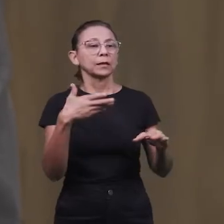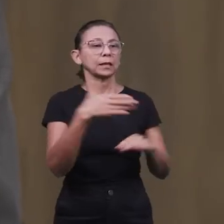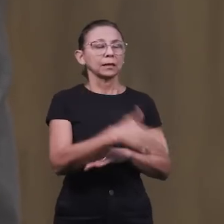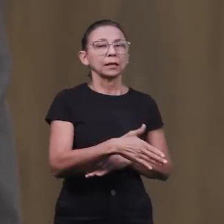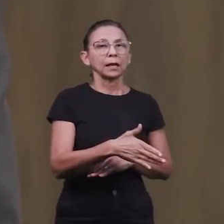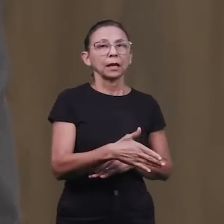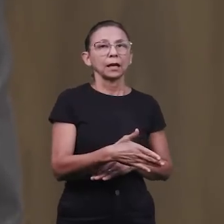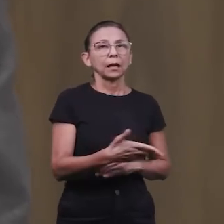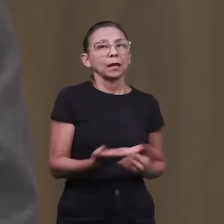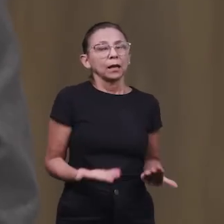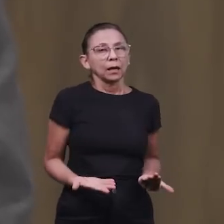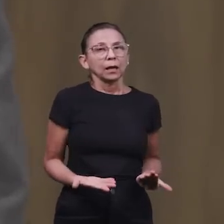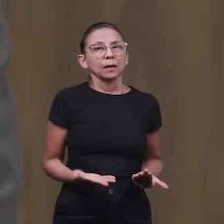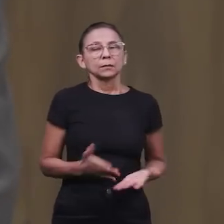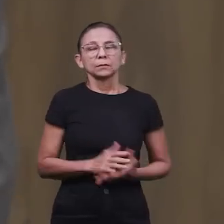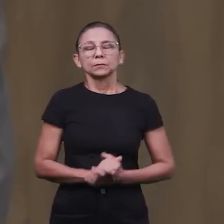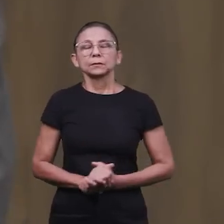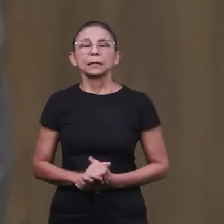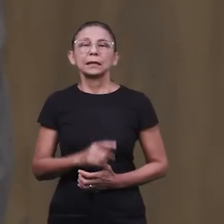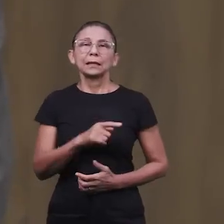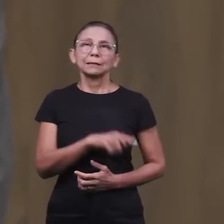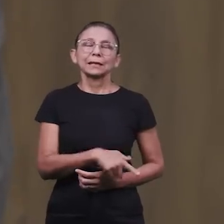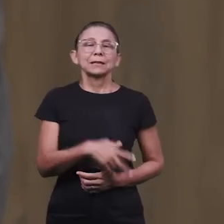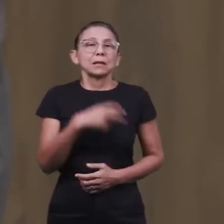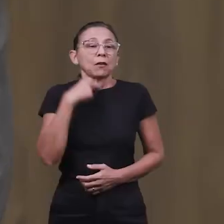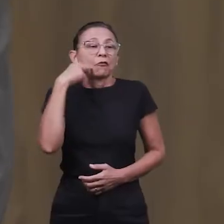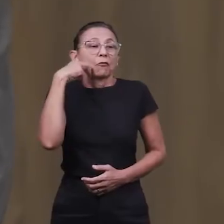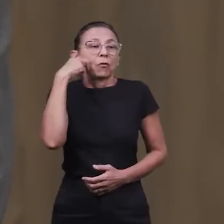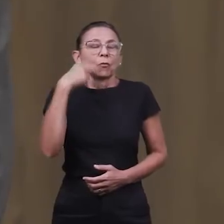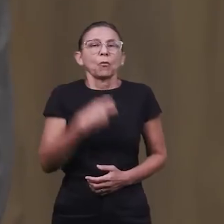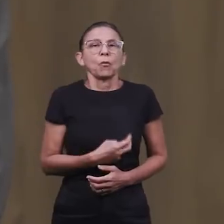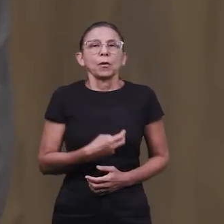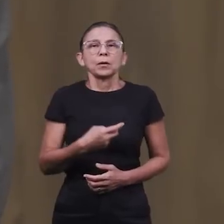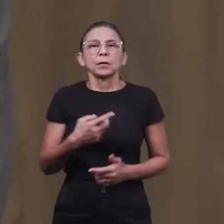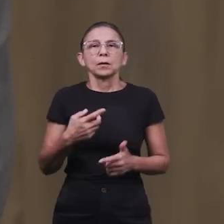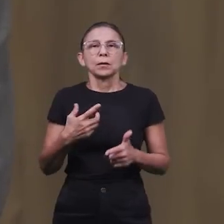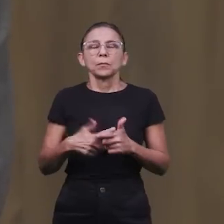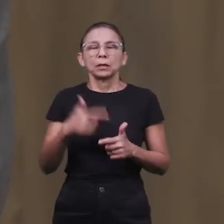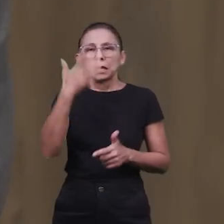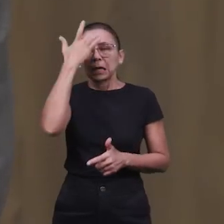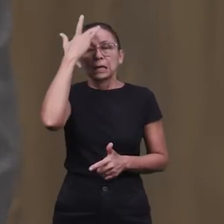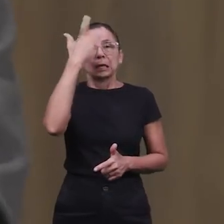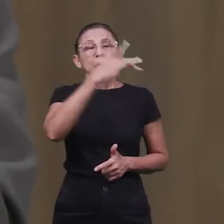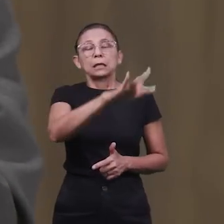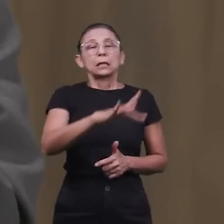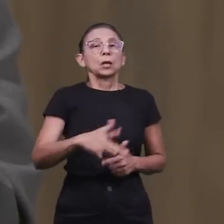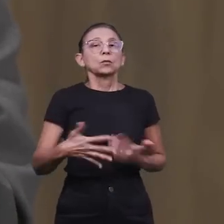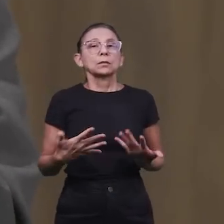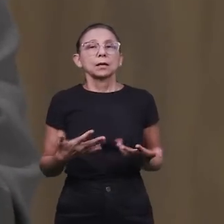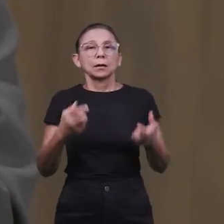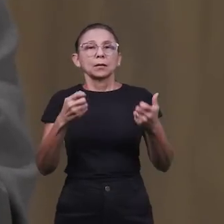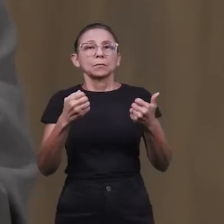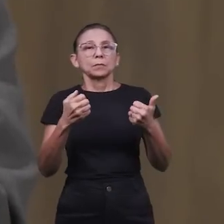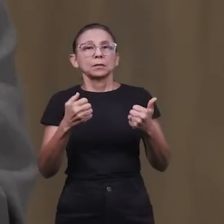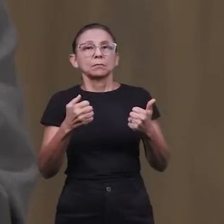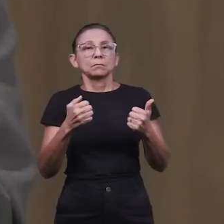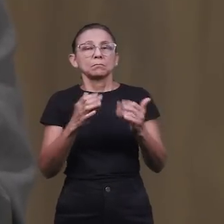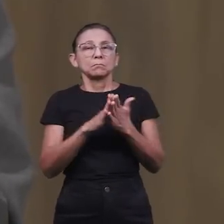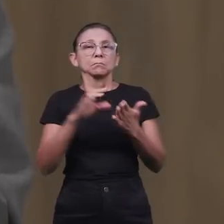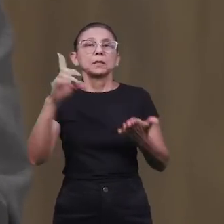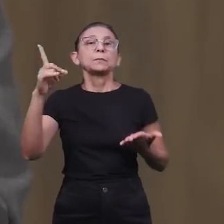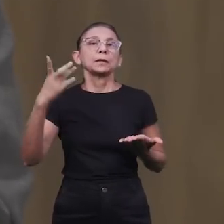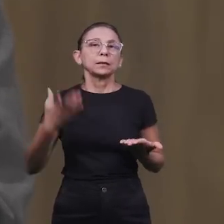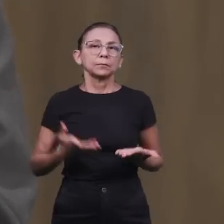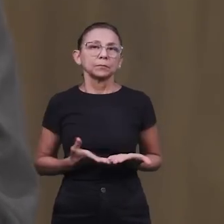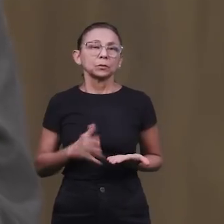entrar depois. Essa é a primeira coisa. E a outra coisa é que a palavra nos mostra como que nós podemos avançar,